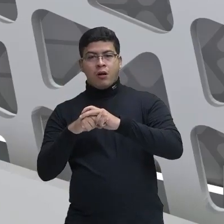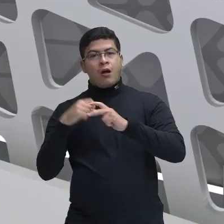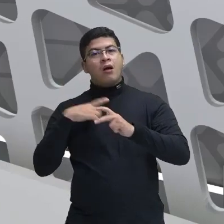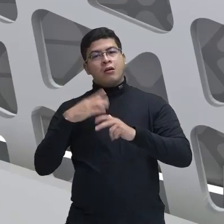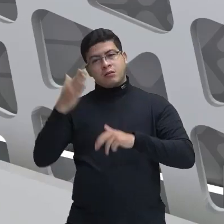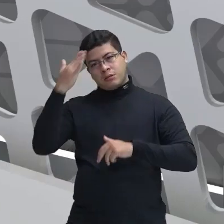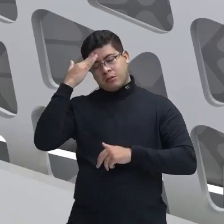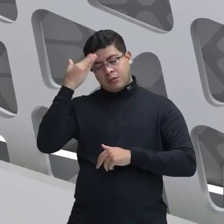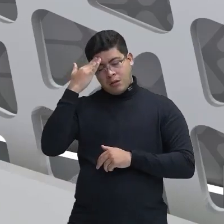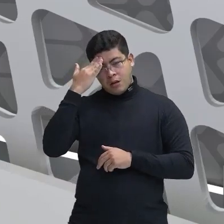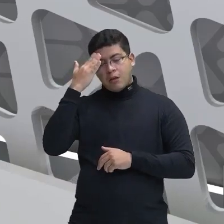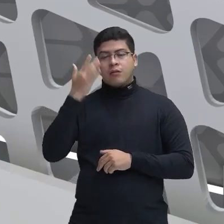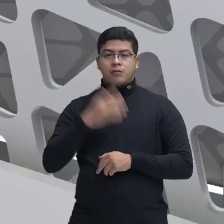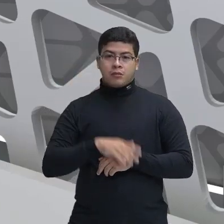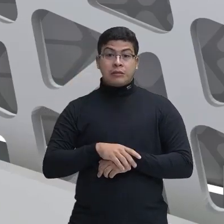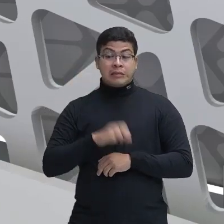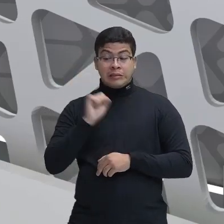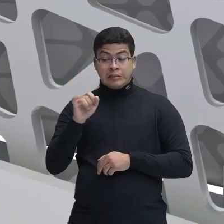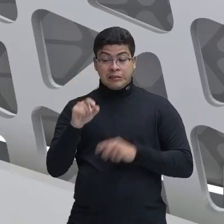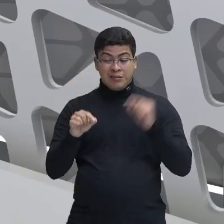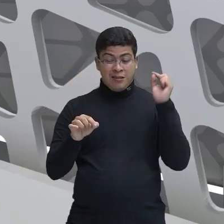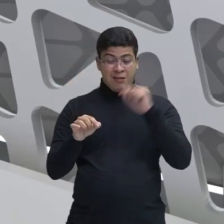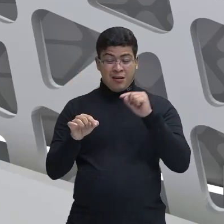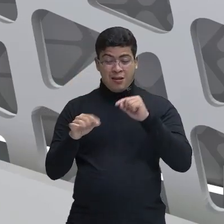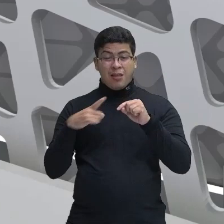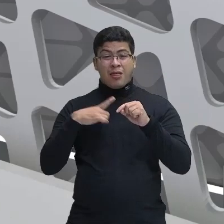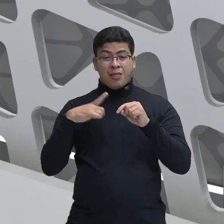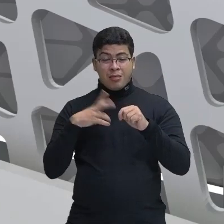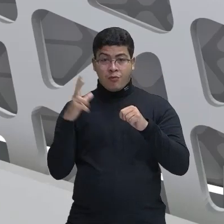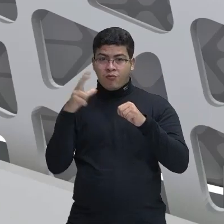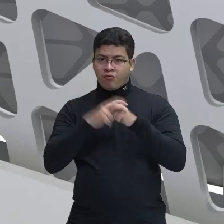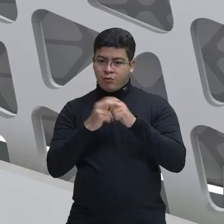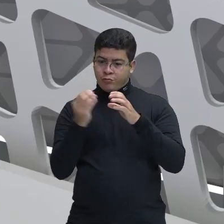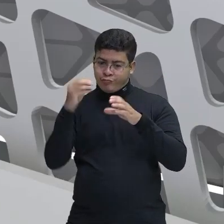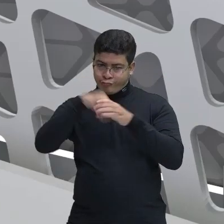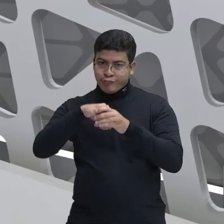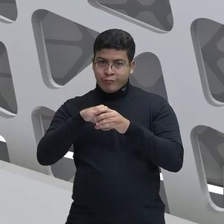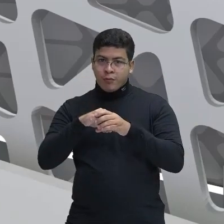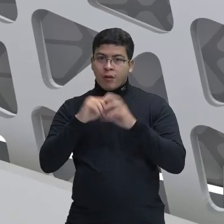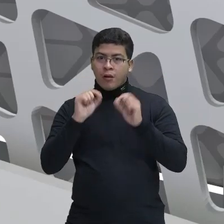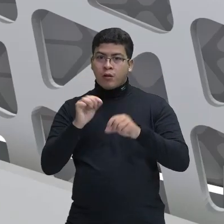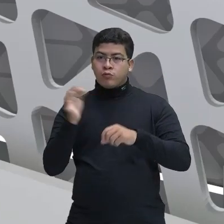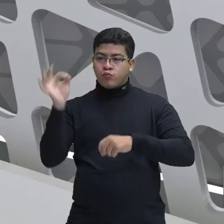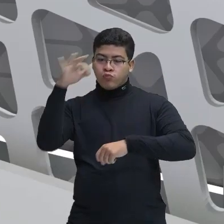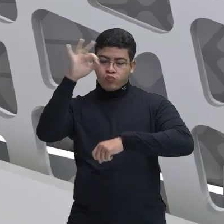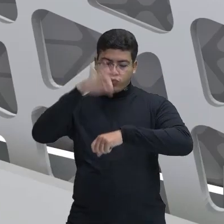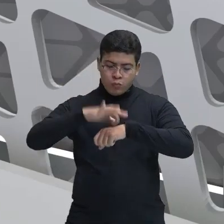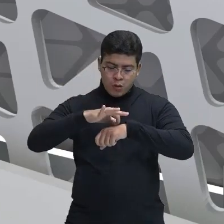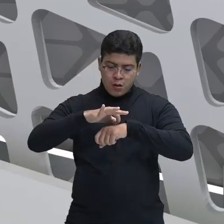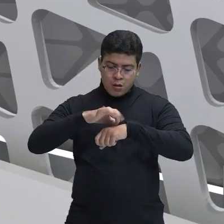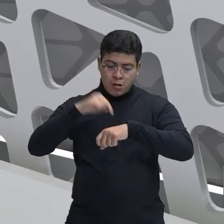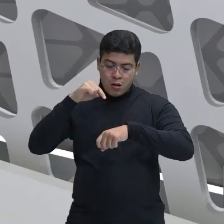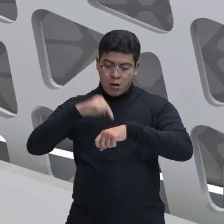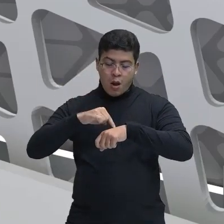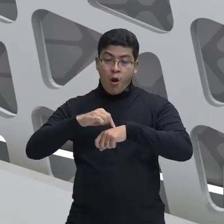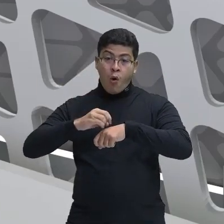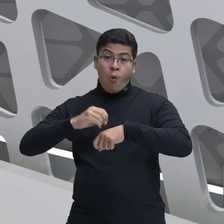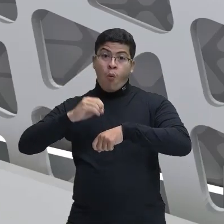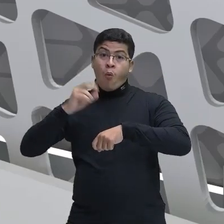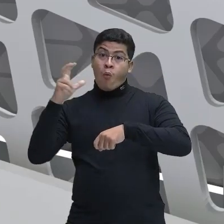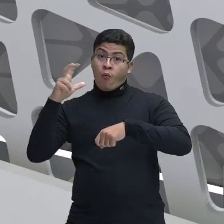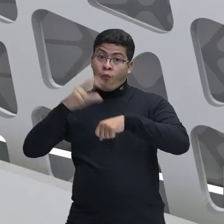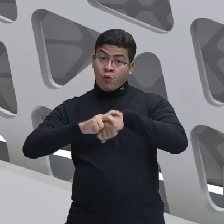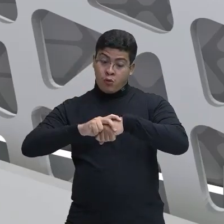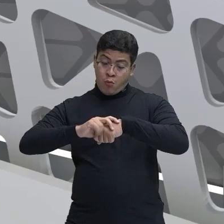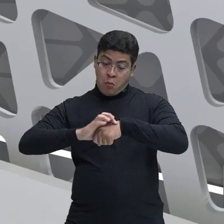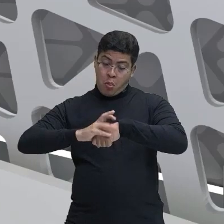pelo vírus, que está relacionado com a dengue, se ele chega aqui e pica meu braço, o que vai acontecer? Esse vírus vai